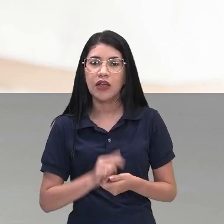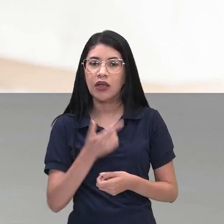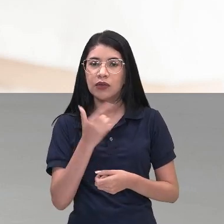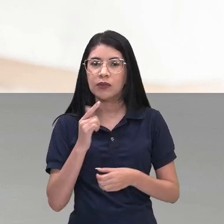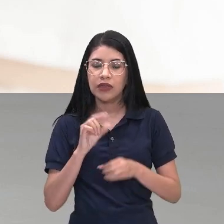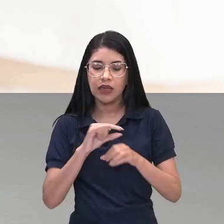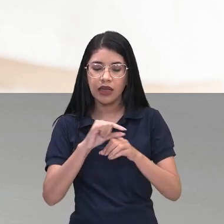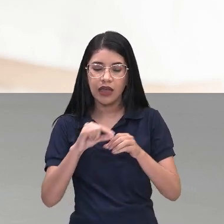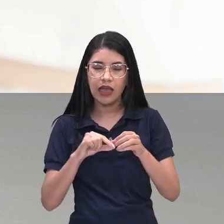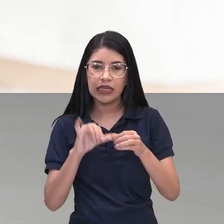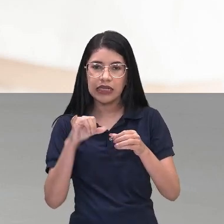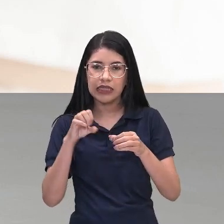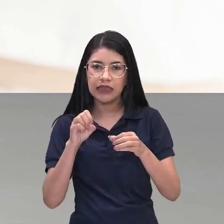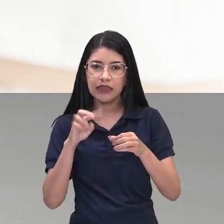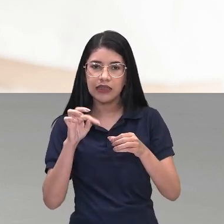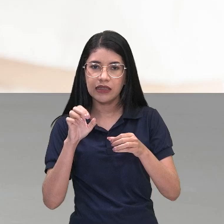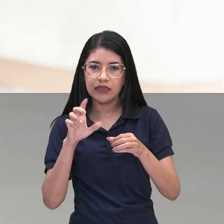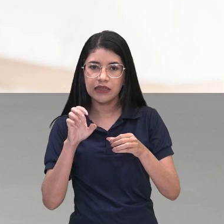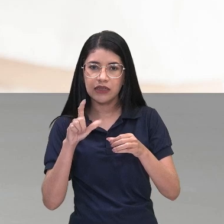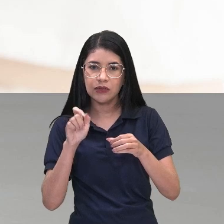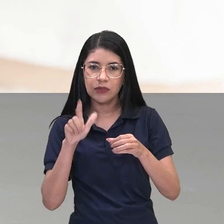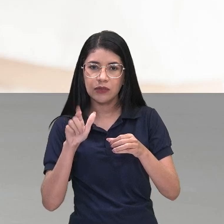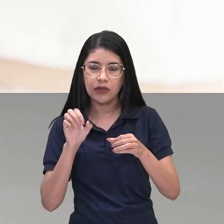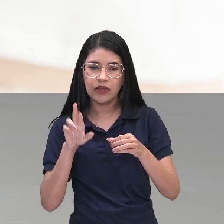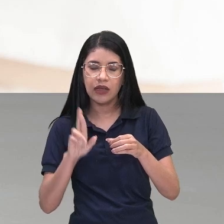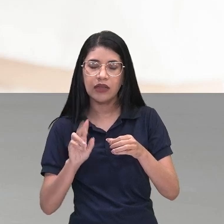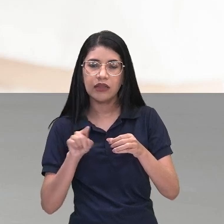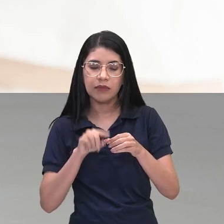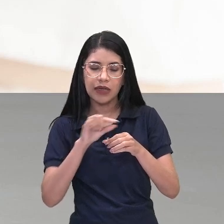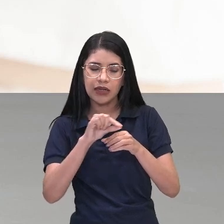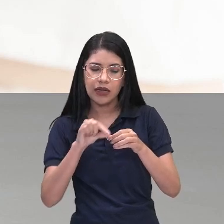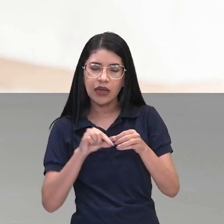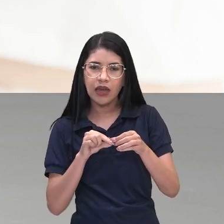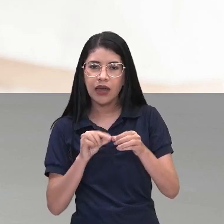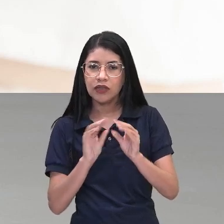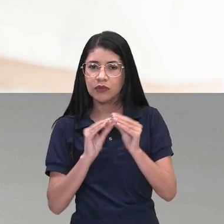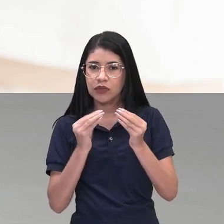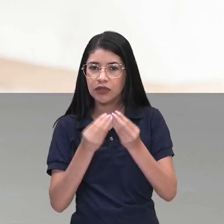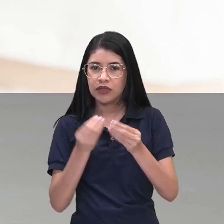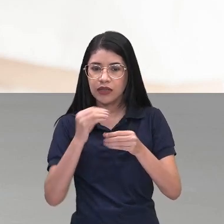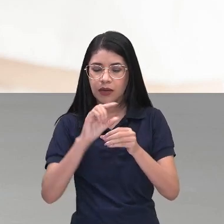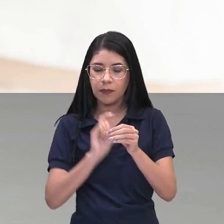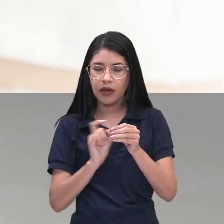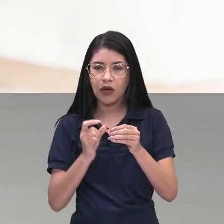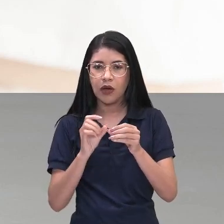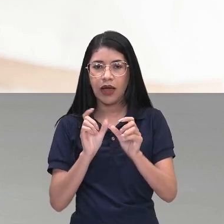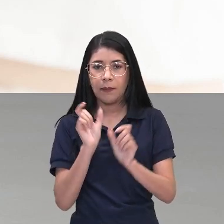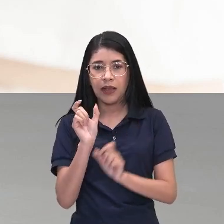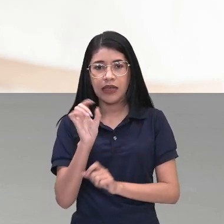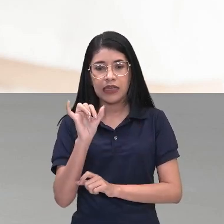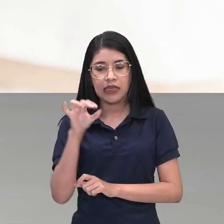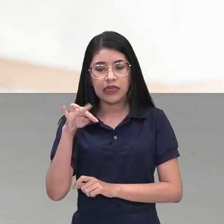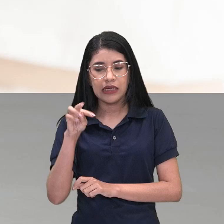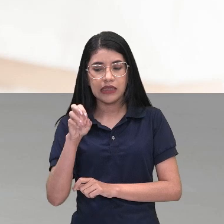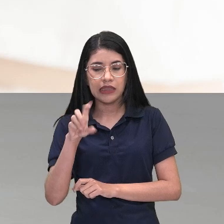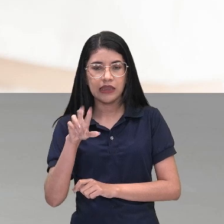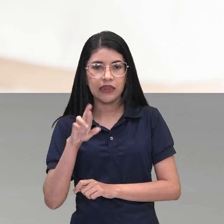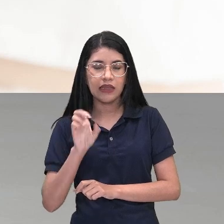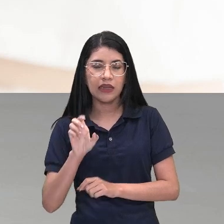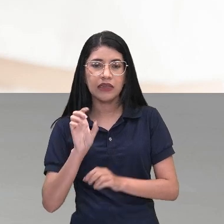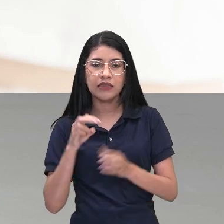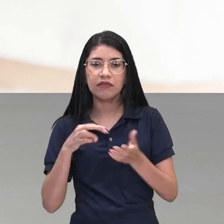matriz intercelular. Essa substância intercelular, ela vai, olha, esse prefixo inter, ele quer dizer entre.